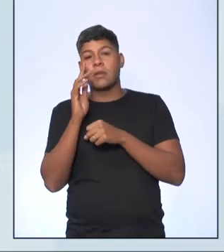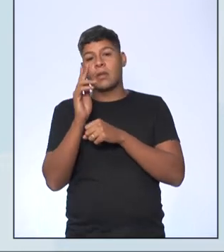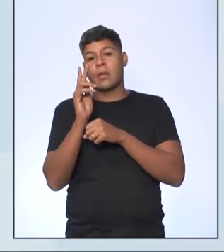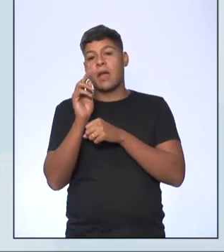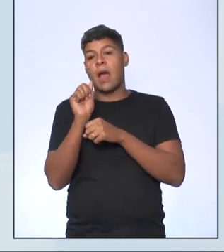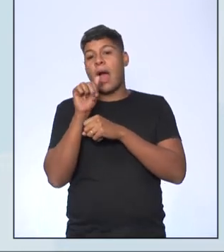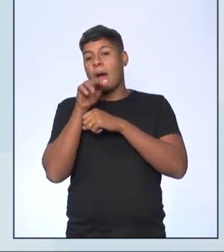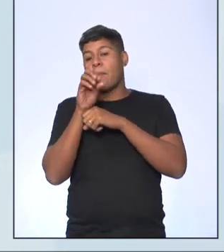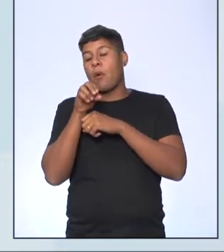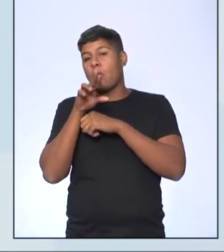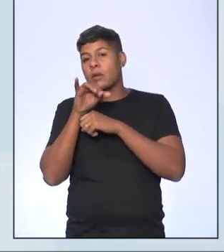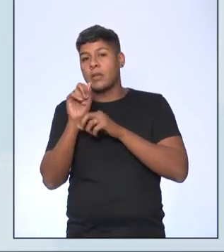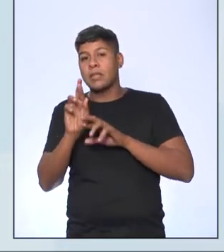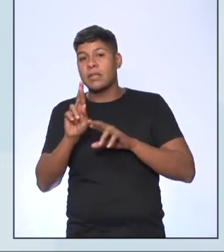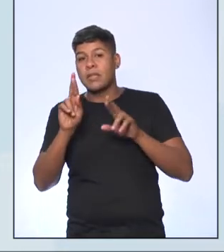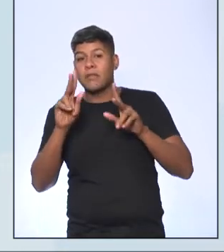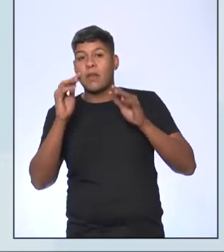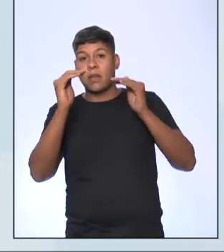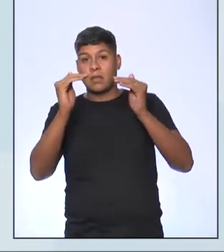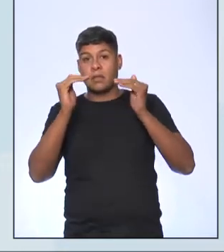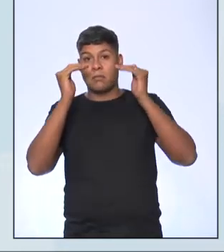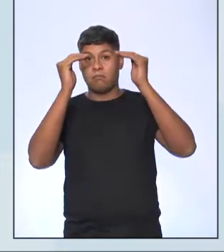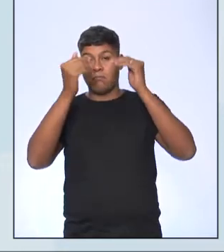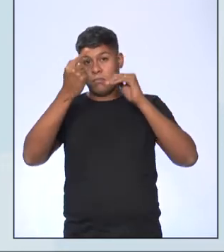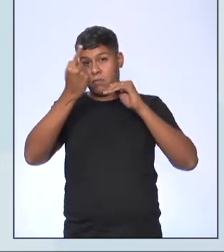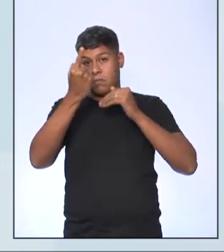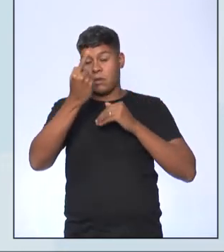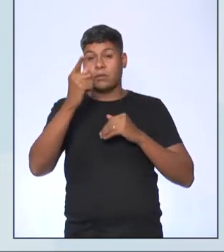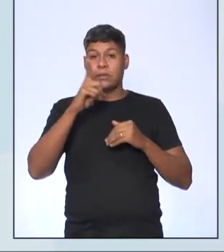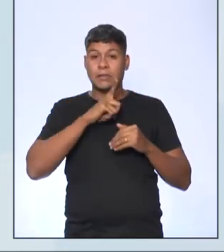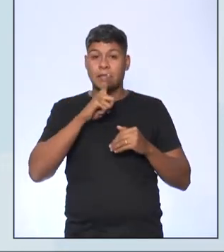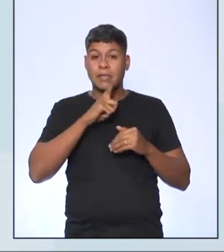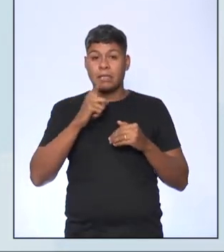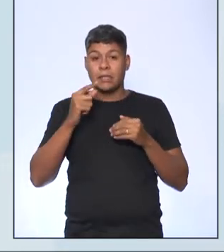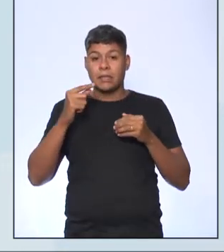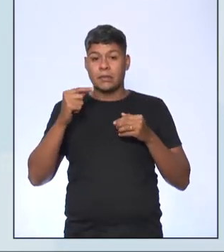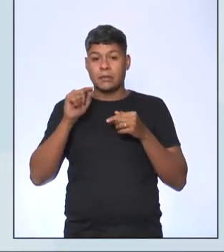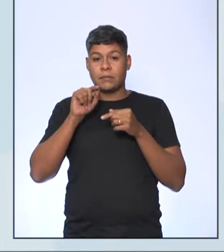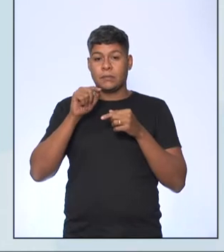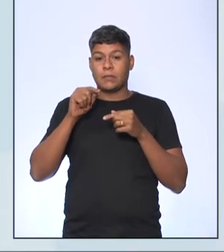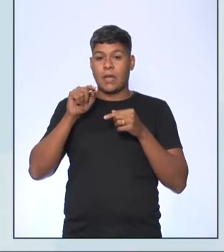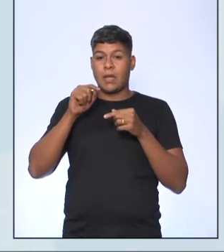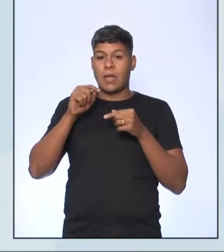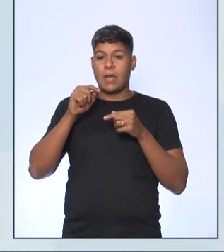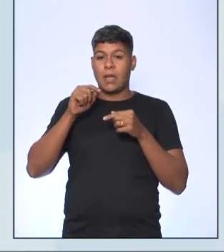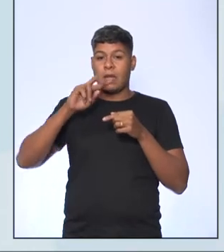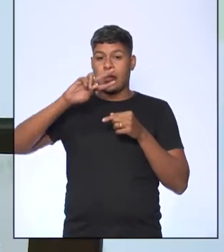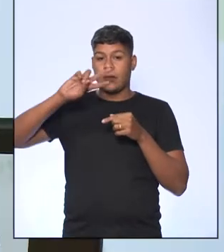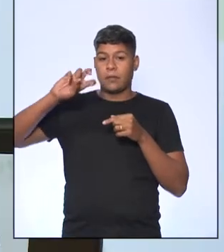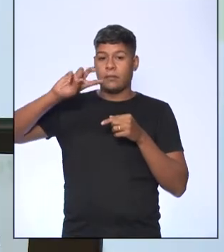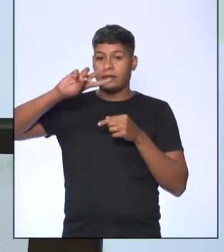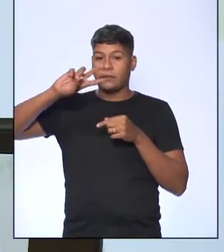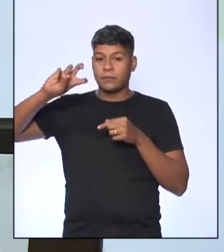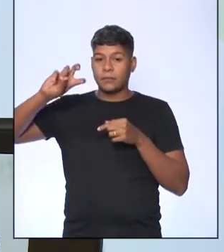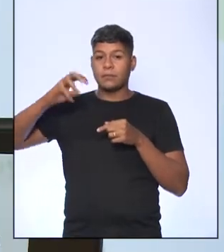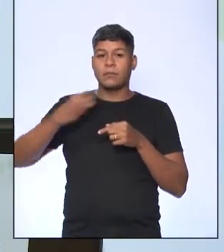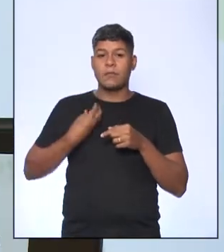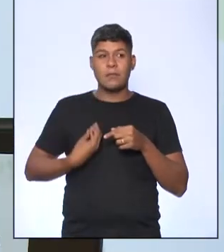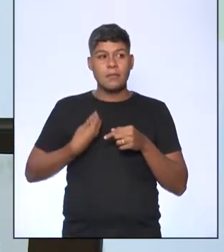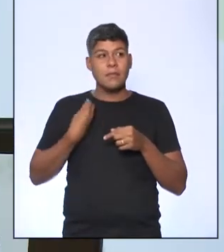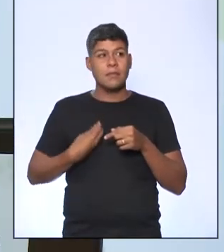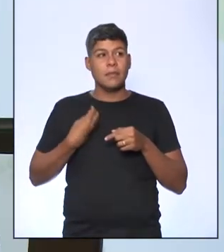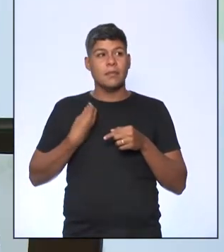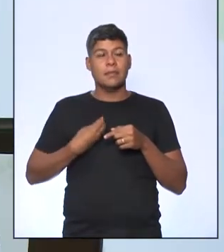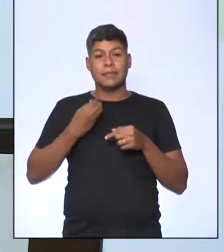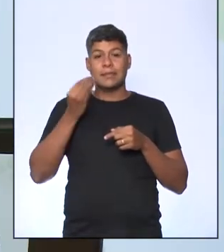amônia, diferente da reação de cima, ela aparece uma seta dupla. Na reação de cima, só